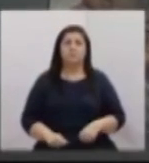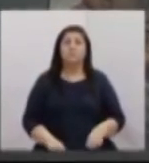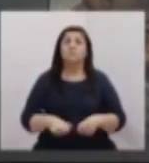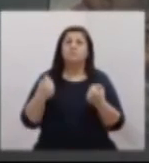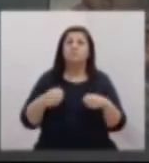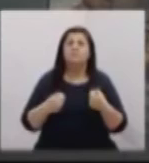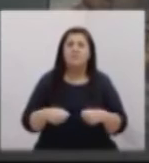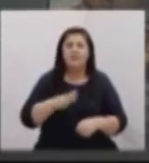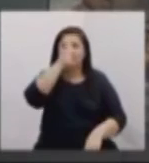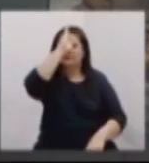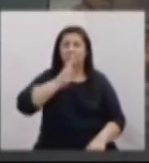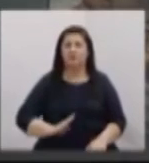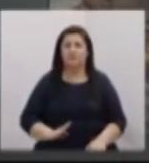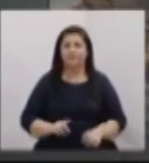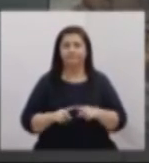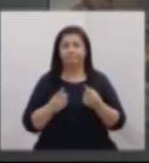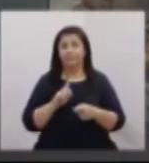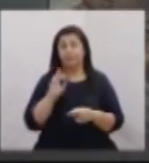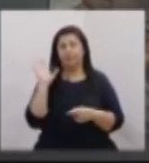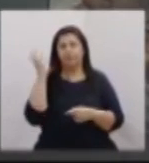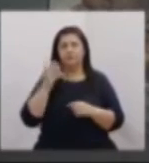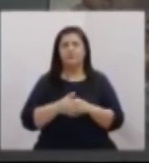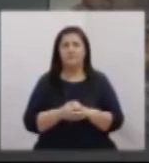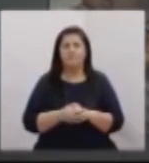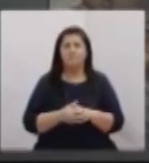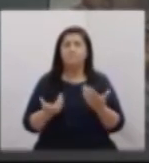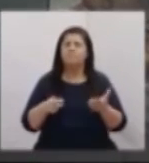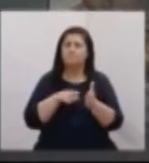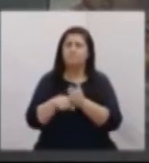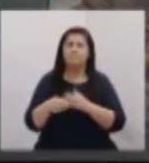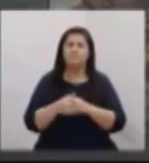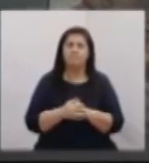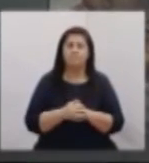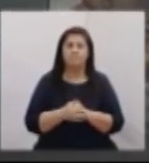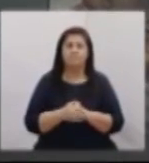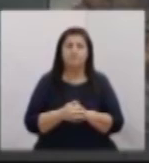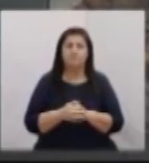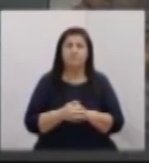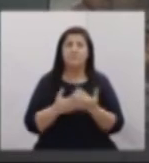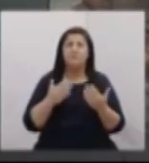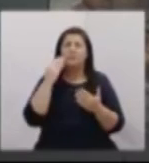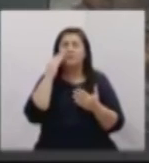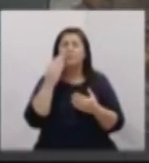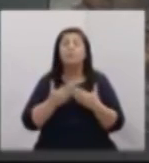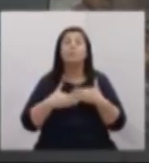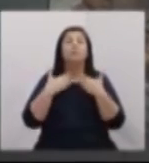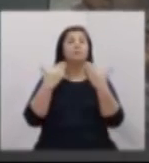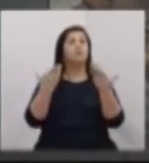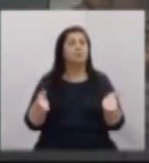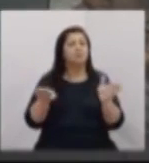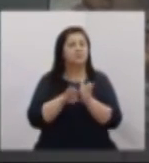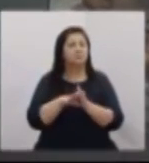distribuídas gratuitamente, que não ocorre, né? Então, eu fiz esse pedido de informação justamente para ter uma ideia de quando essas vacinas vão